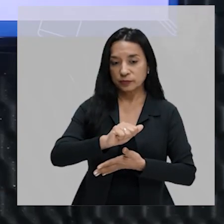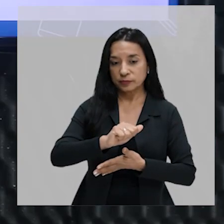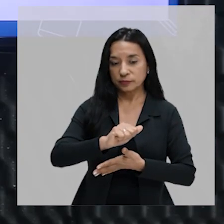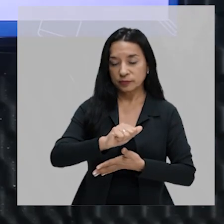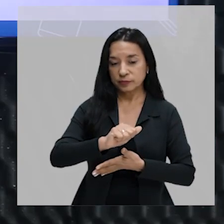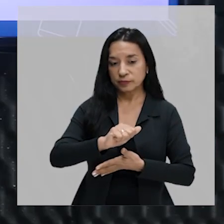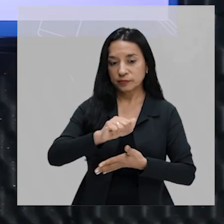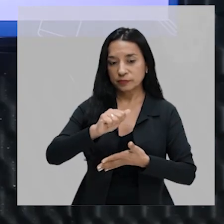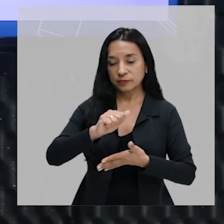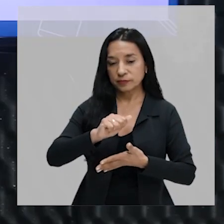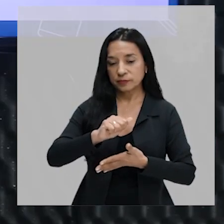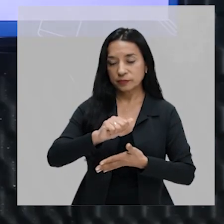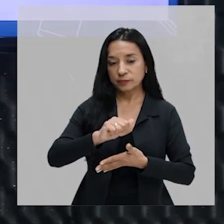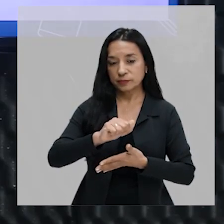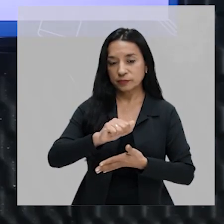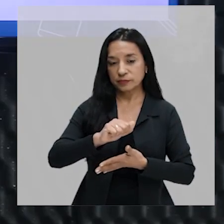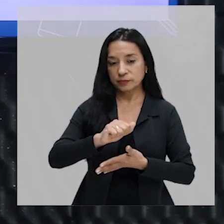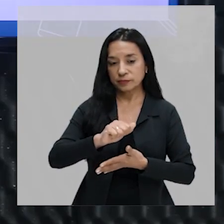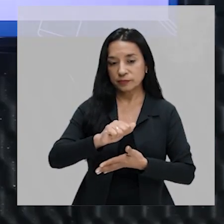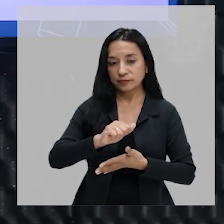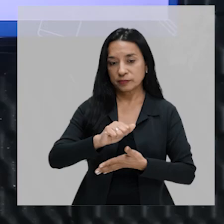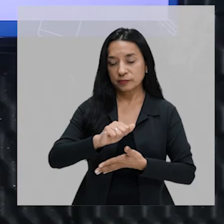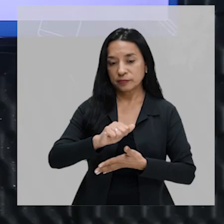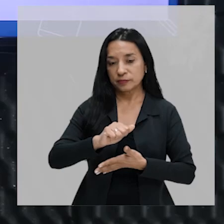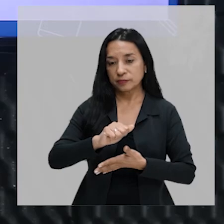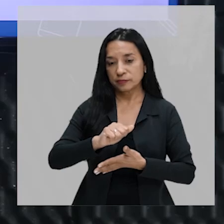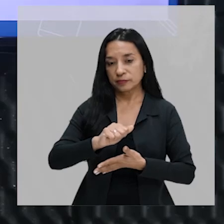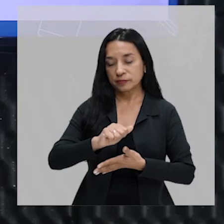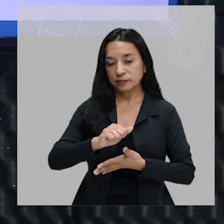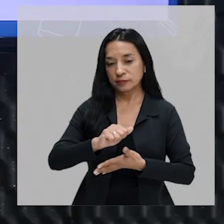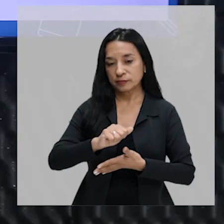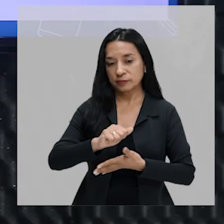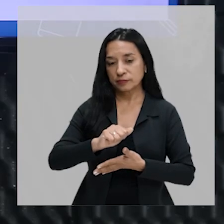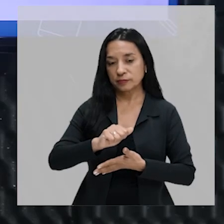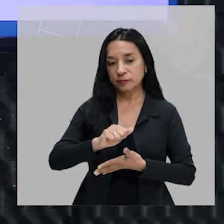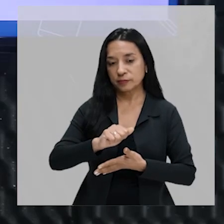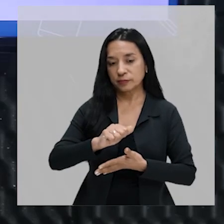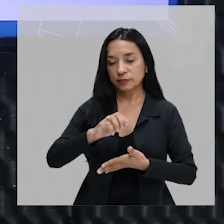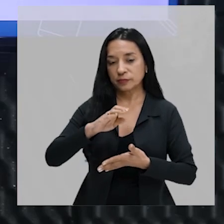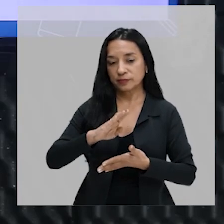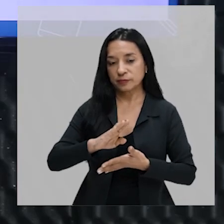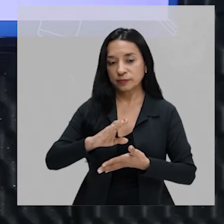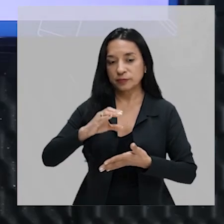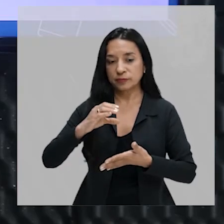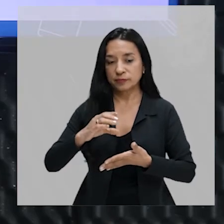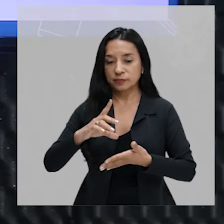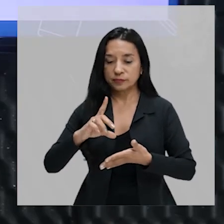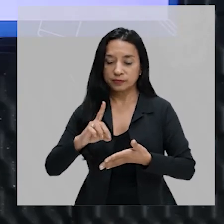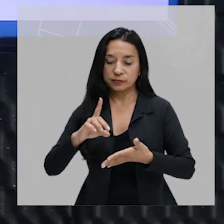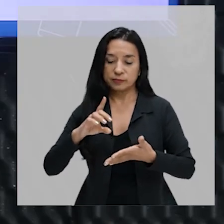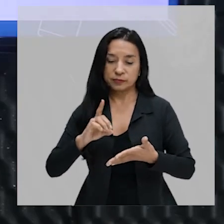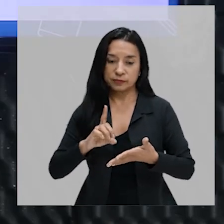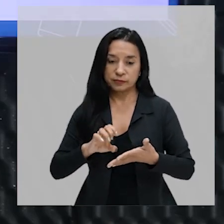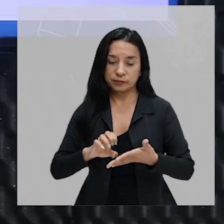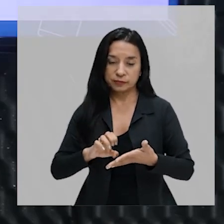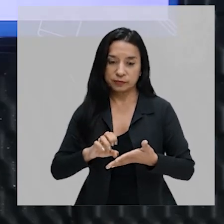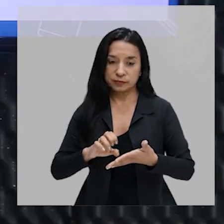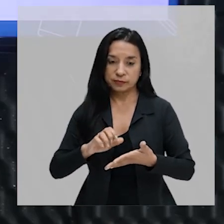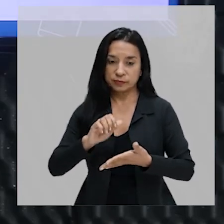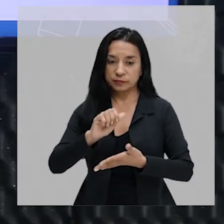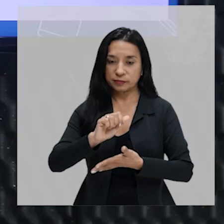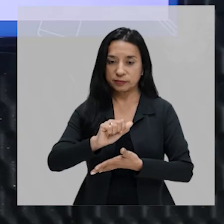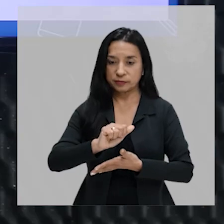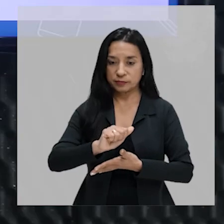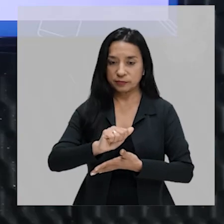ou precisais, ou precisa ainda, incomodar-se, incomodar-te, incomodar-vos ou incomodar-vos, com